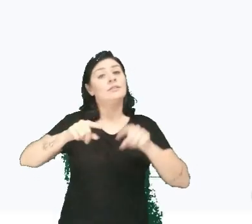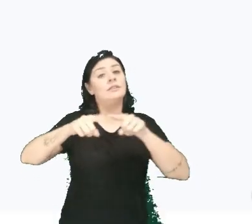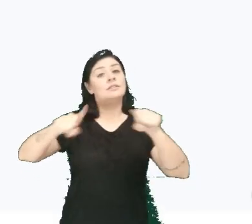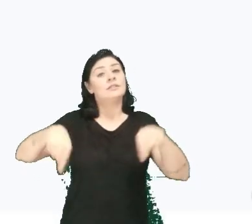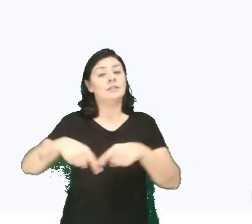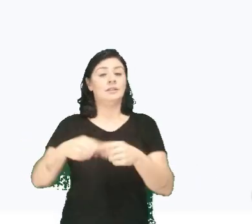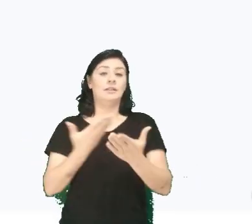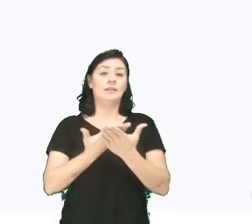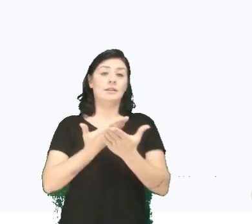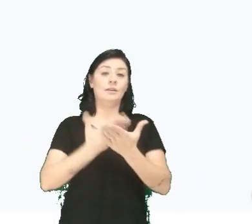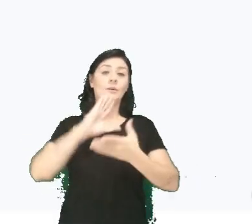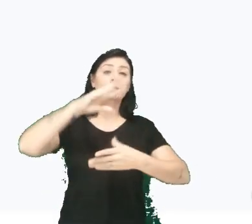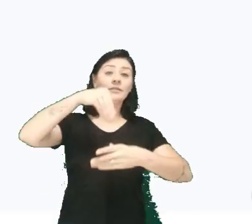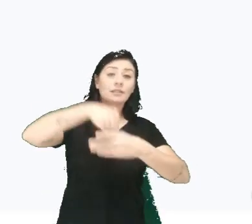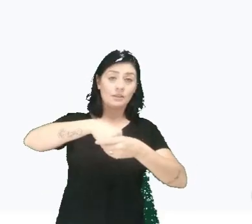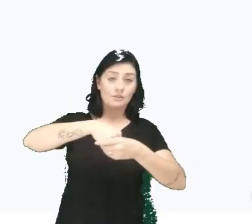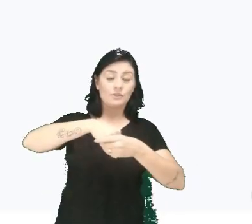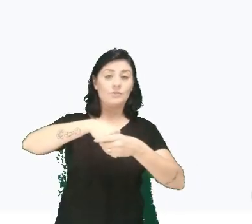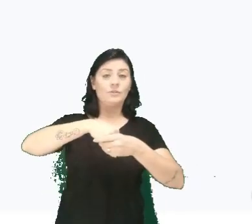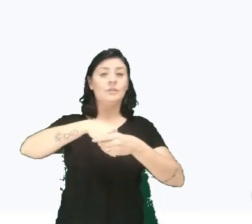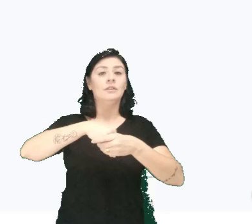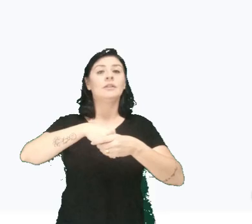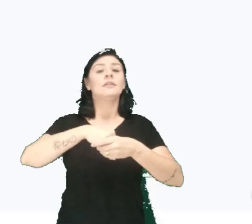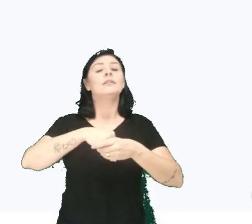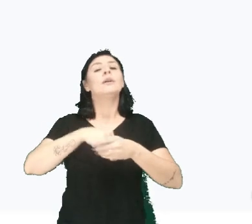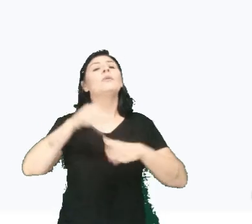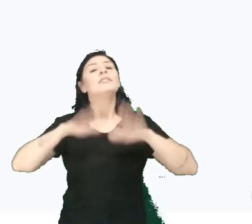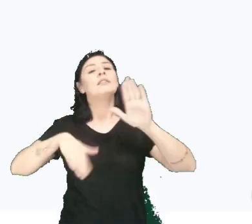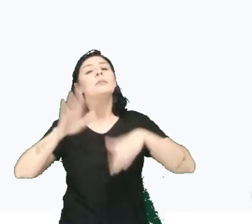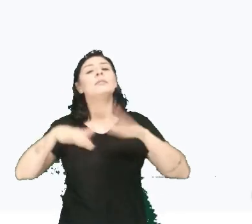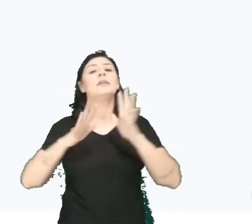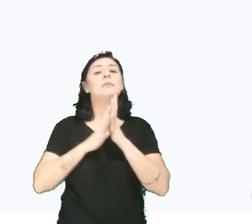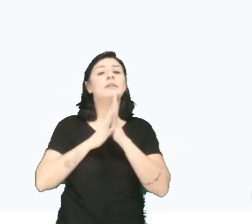De acordo com o seu plano de aula, você vai estabelecer outros